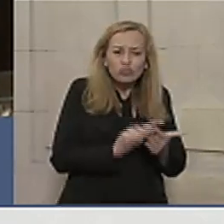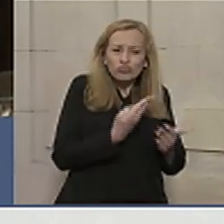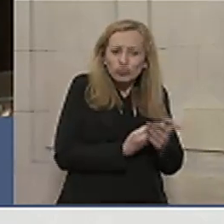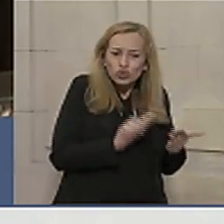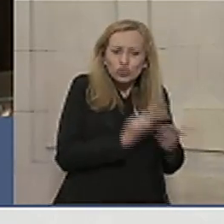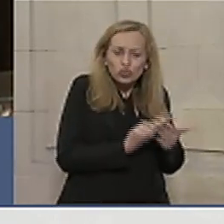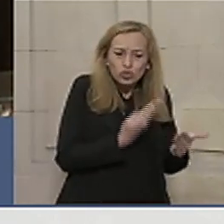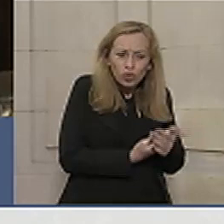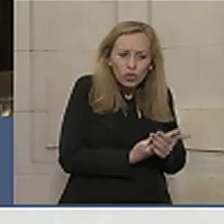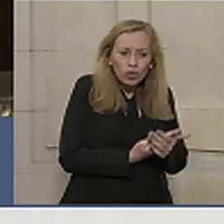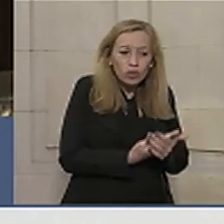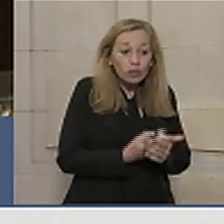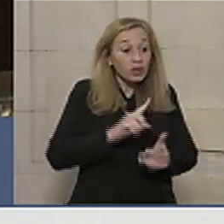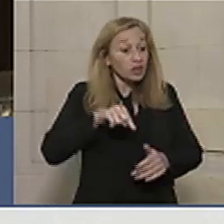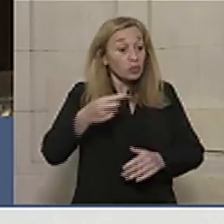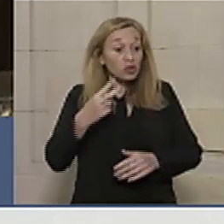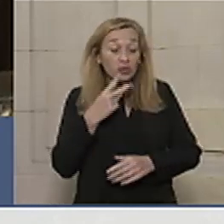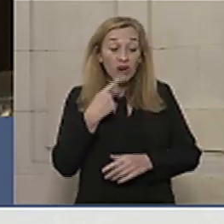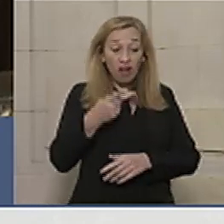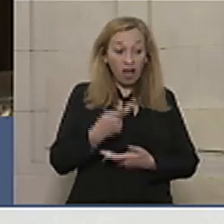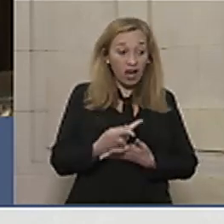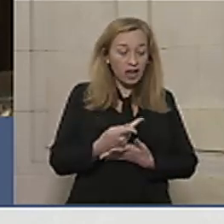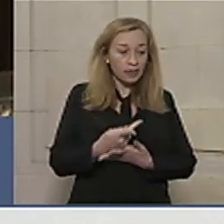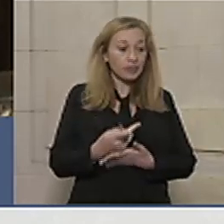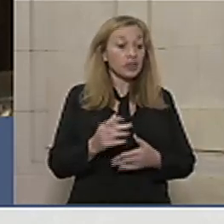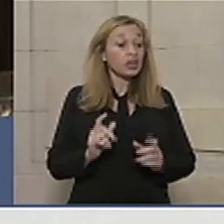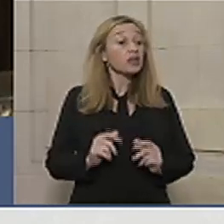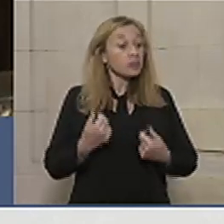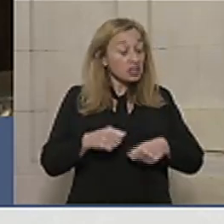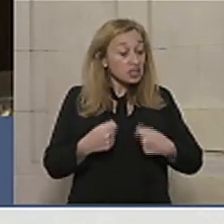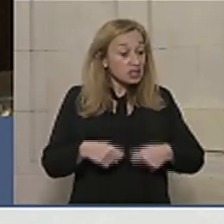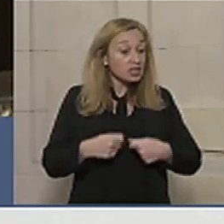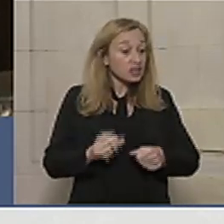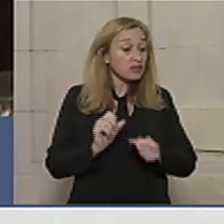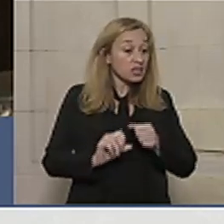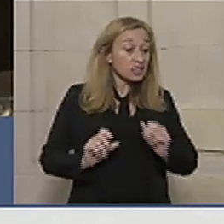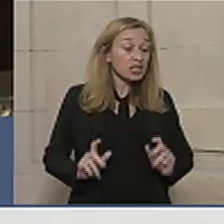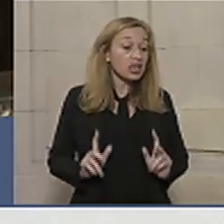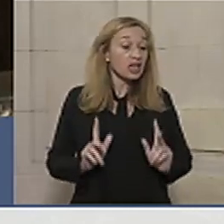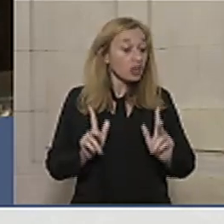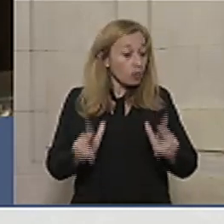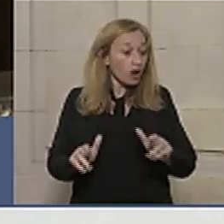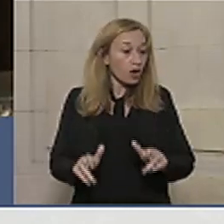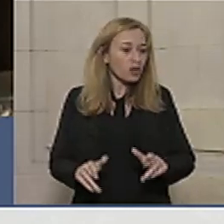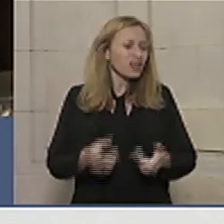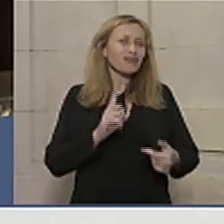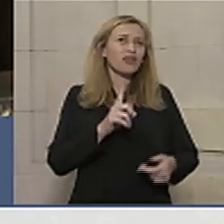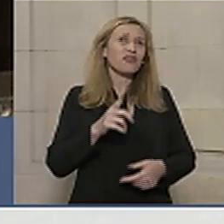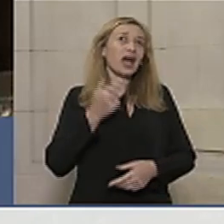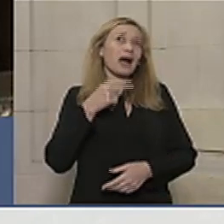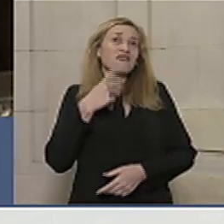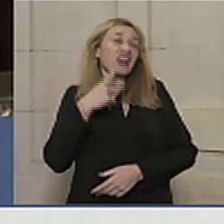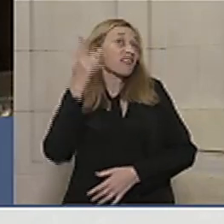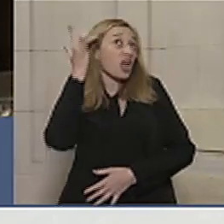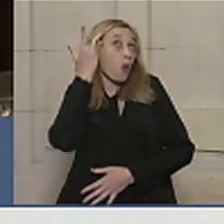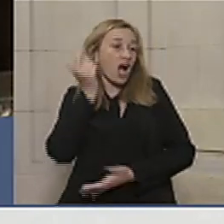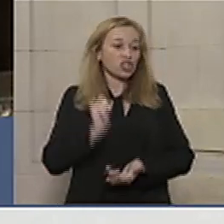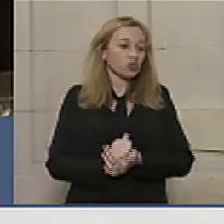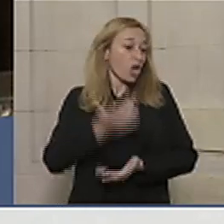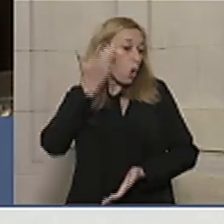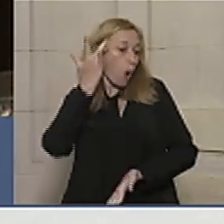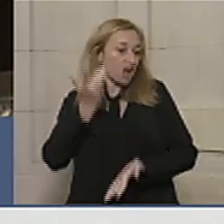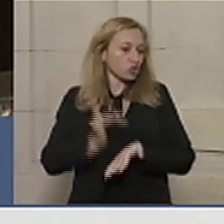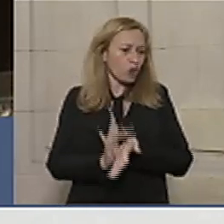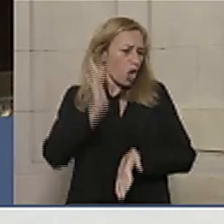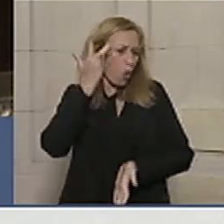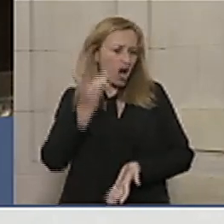no parlamento, e não uma casa de axiologia, acho isso, acho aquilo. Muito obrigado, senhor